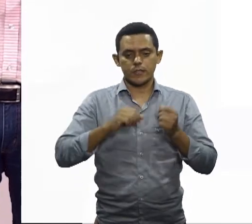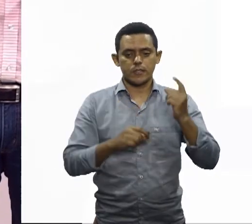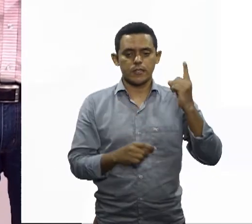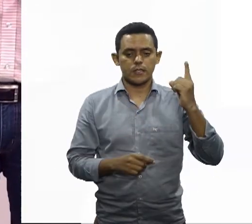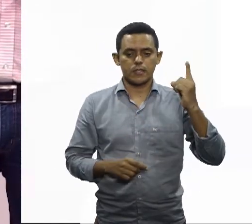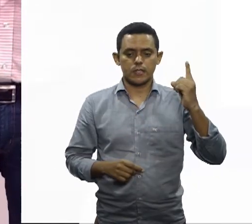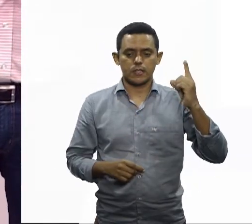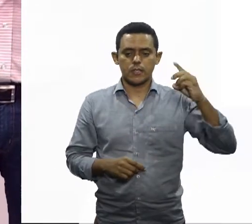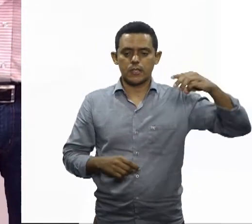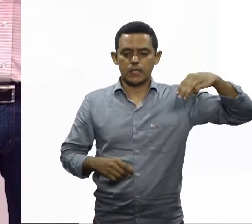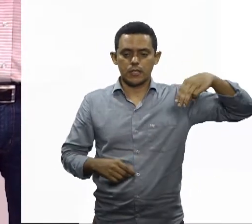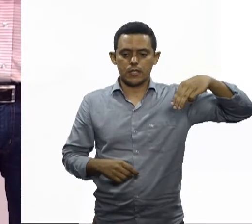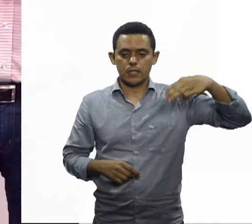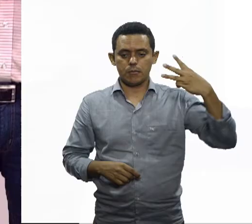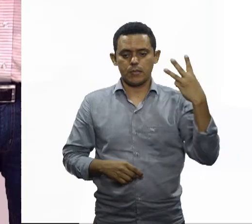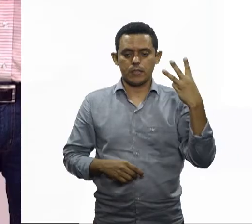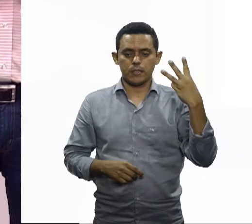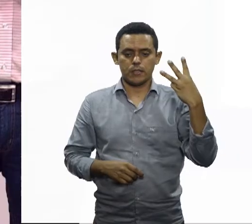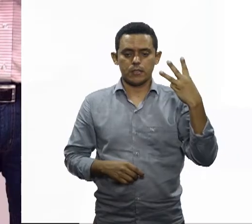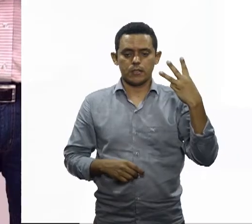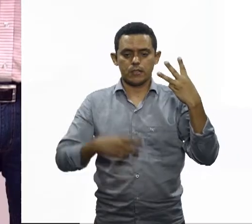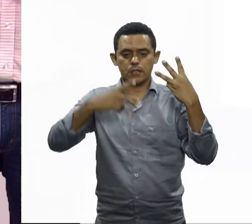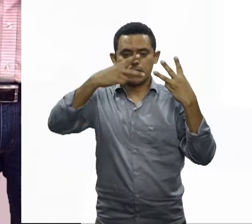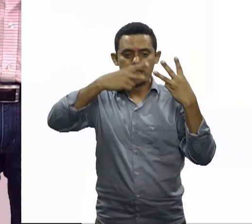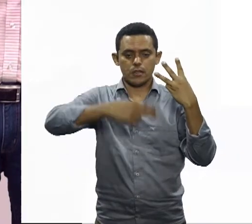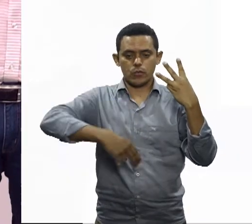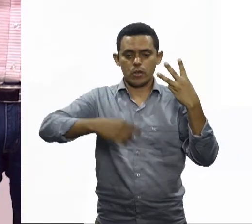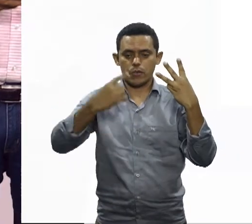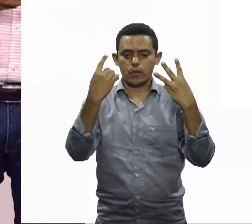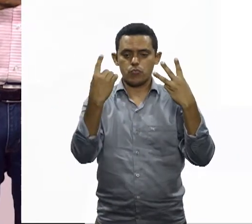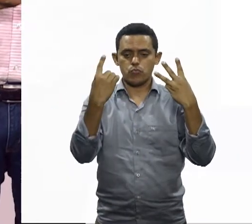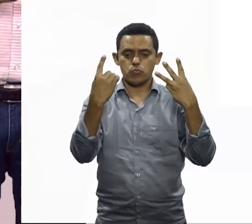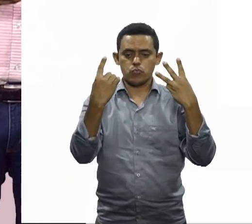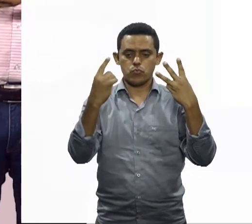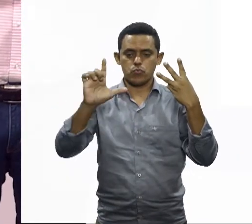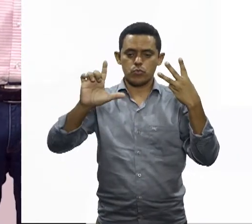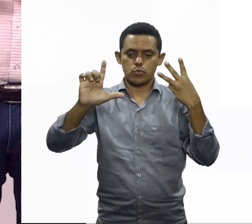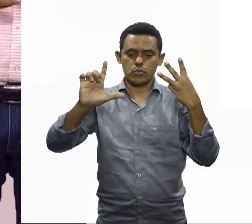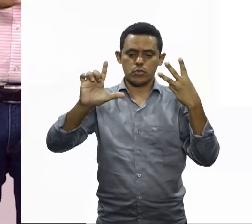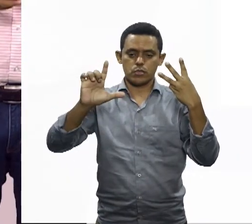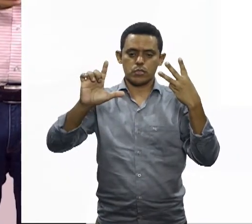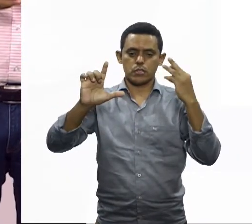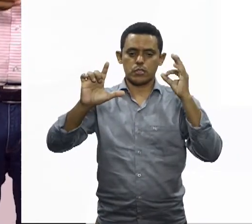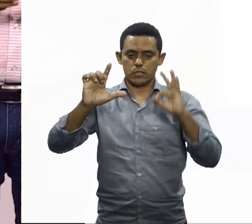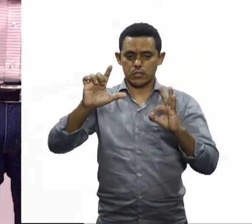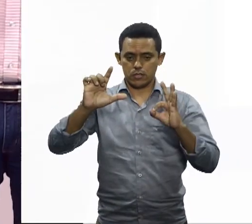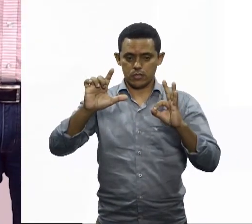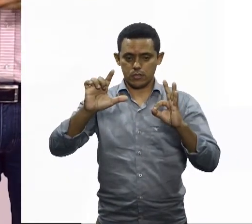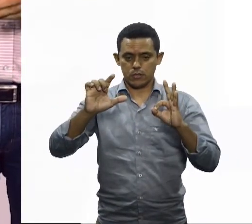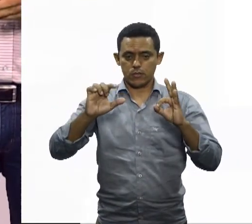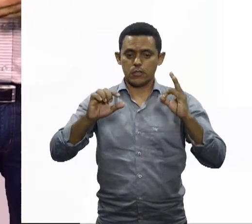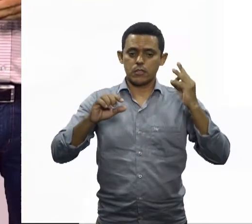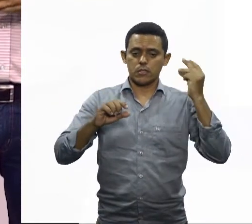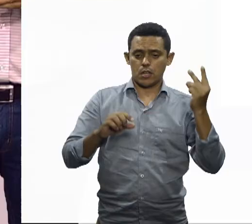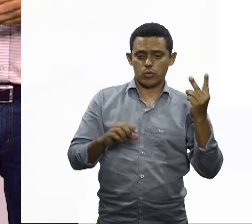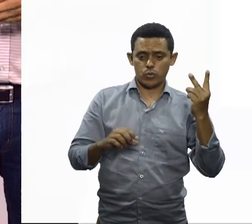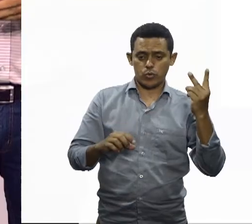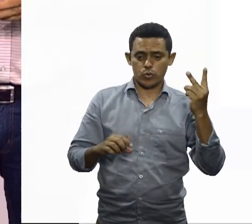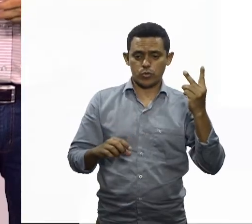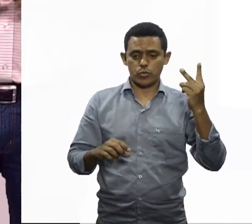decímetros cúbicos, então eu tenho que decímetro cúbico é igual a litro. Então, se eu tenho 2 decímetros cúbicos, eu tenho